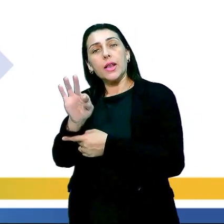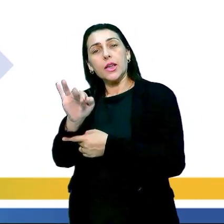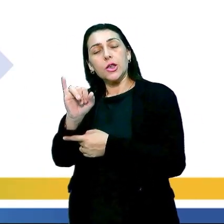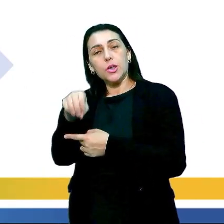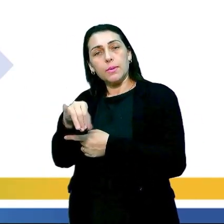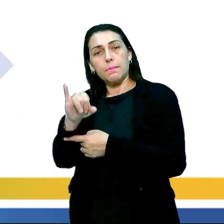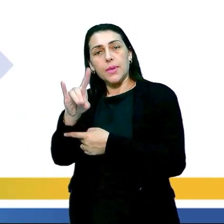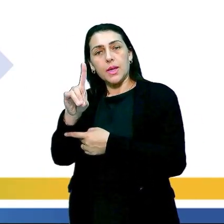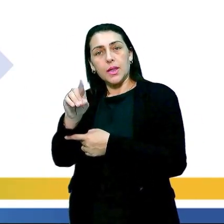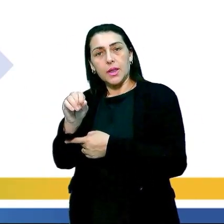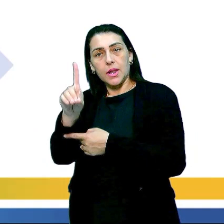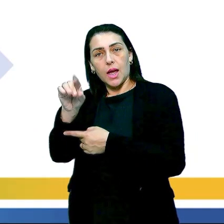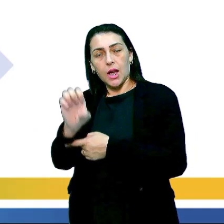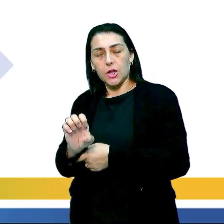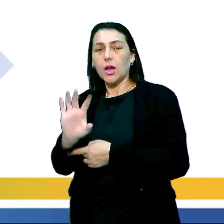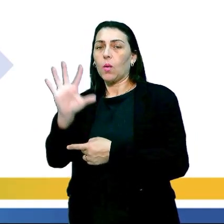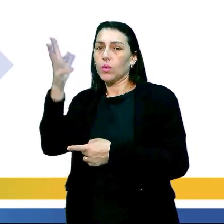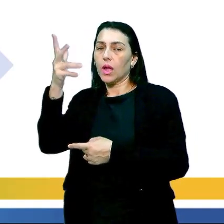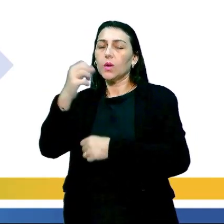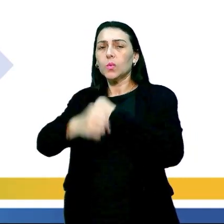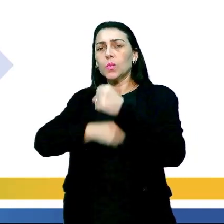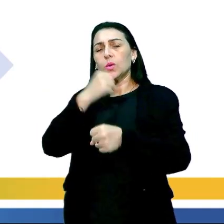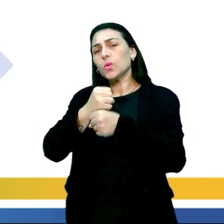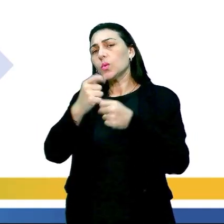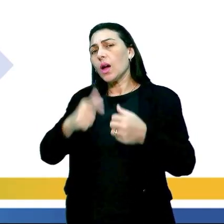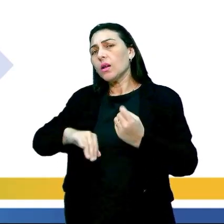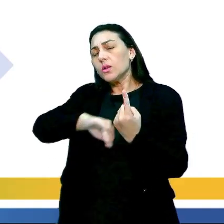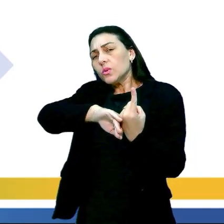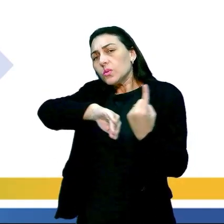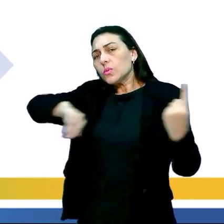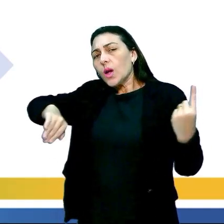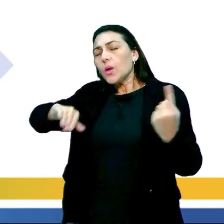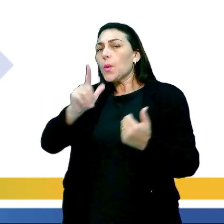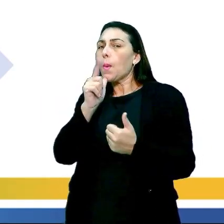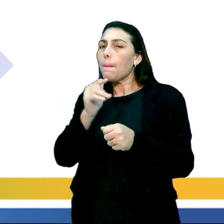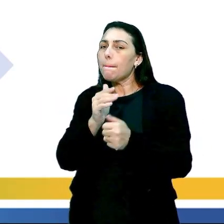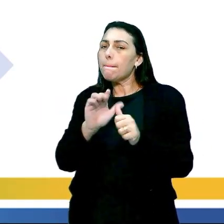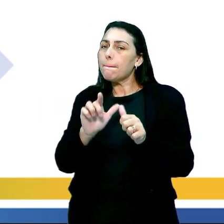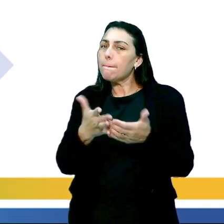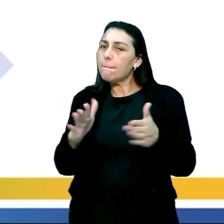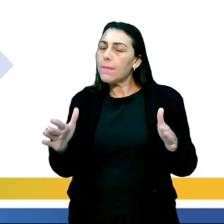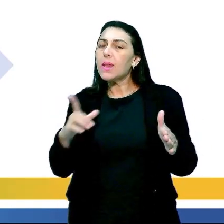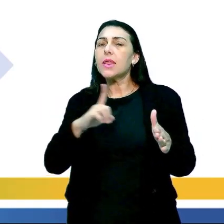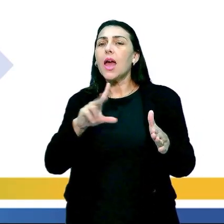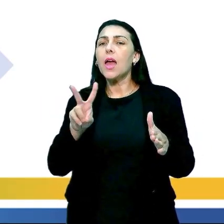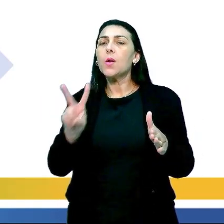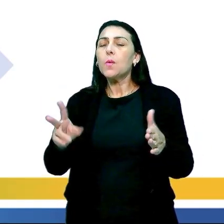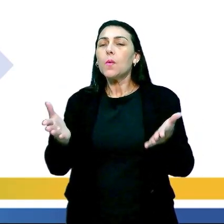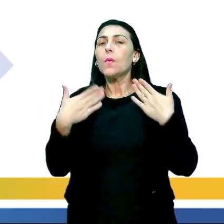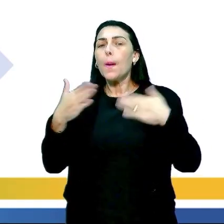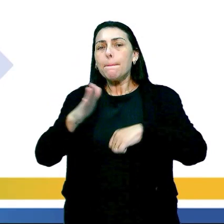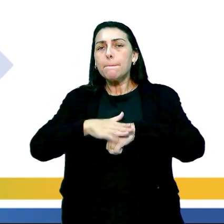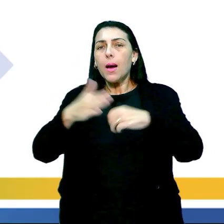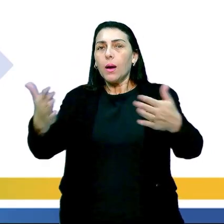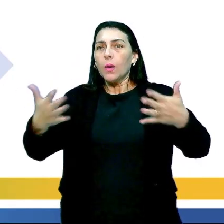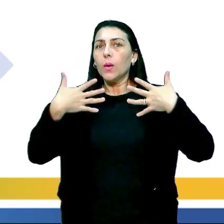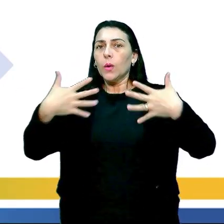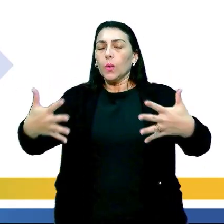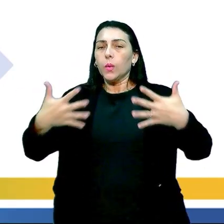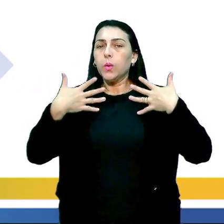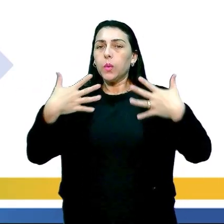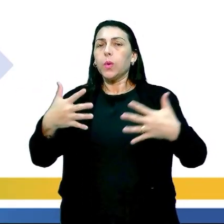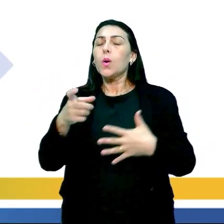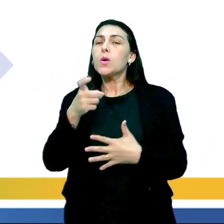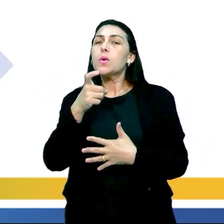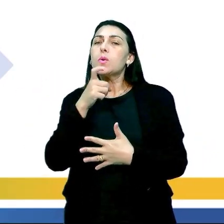também ocorre durante o ano, os lugares mais afastados do mar possuem um verão mais quente, tá? E um